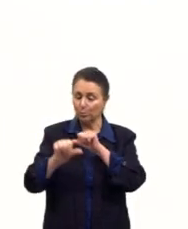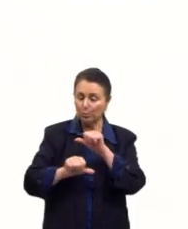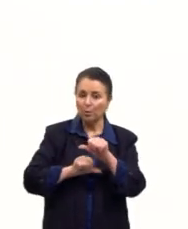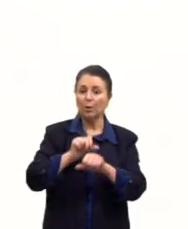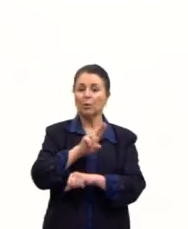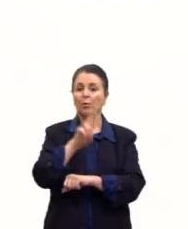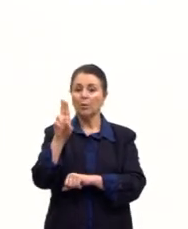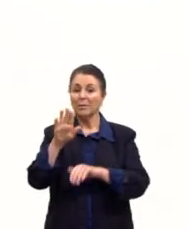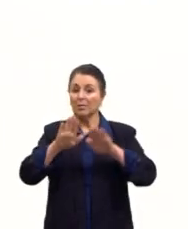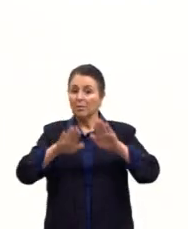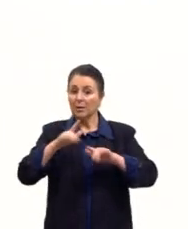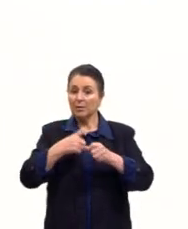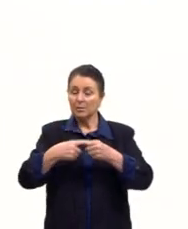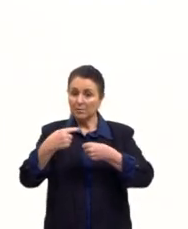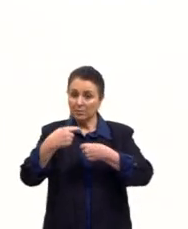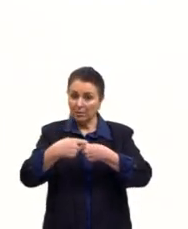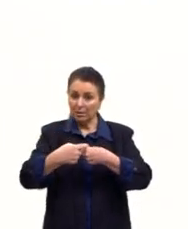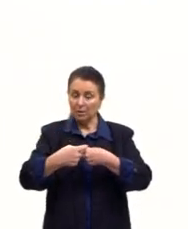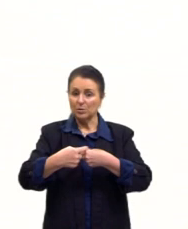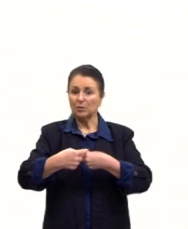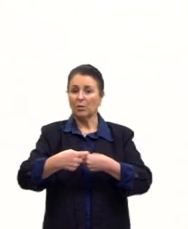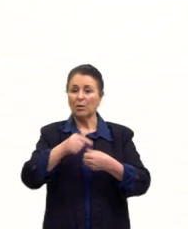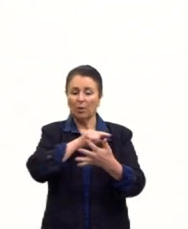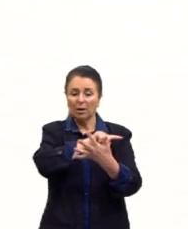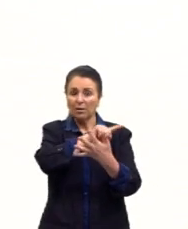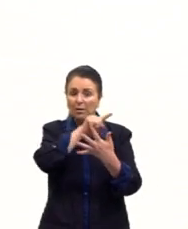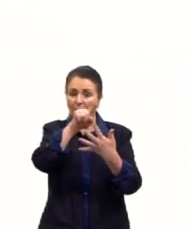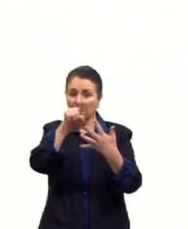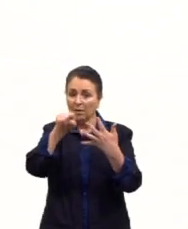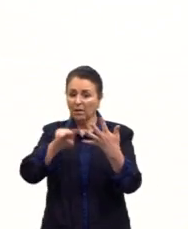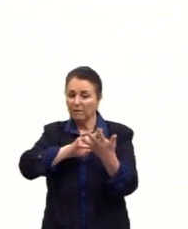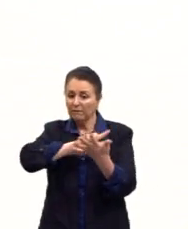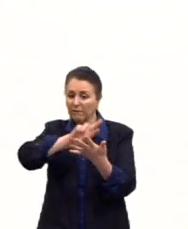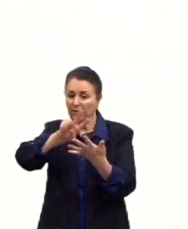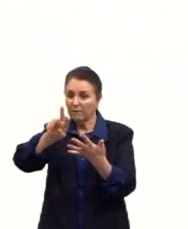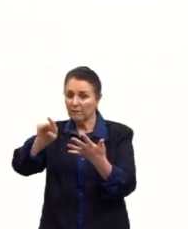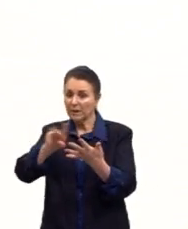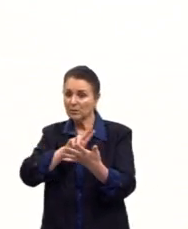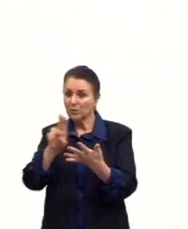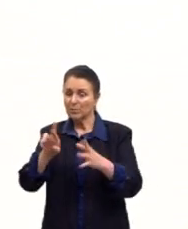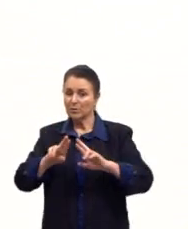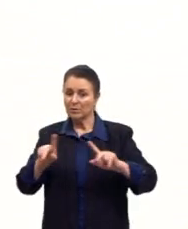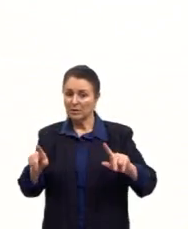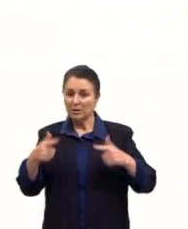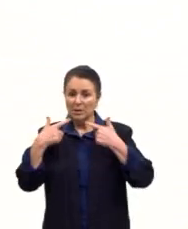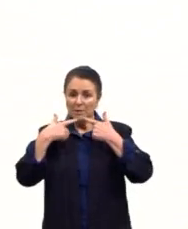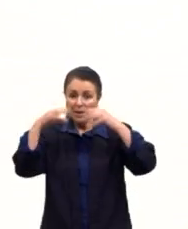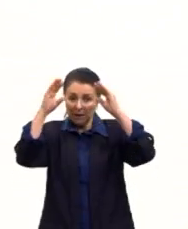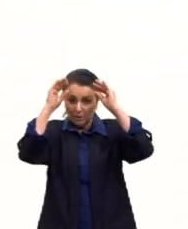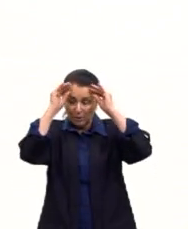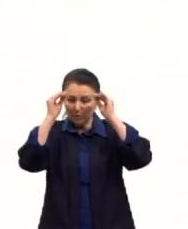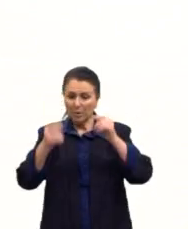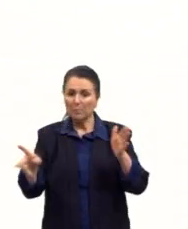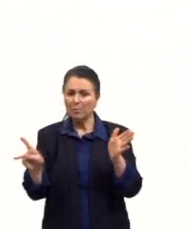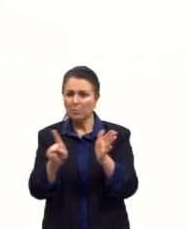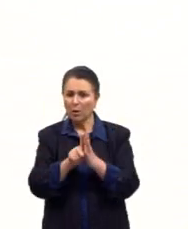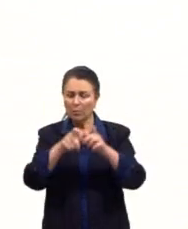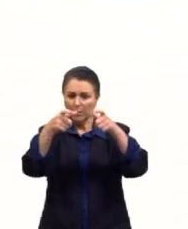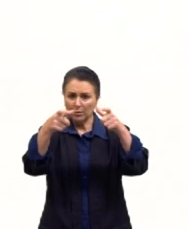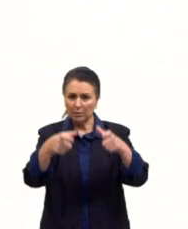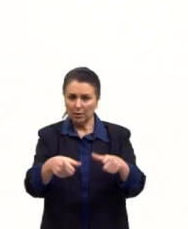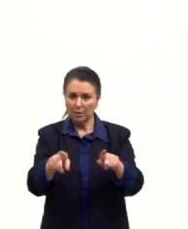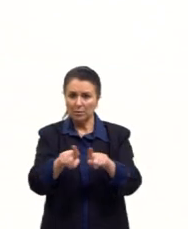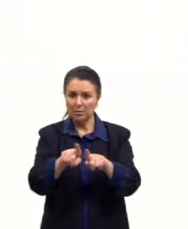outros lugares ali pão massa grossa né essas questões é sempre na linguagem bloquear né que se aparece essa